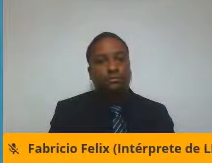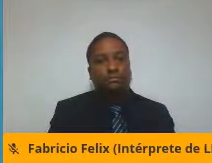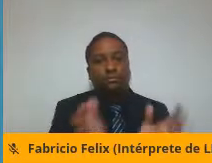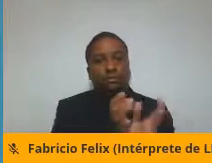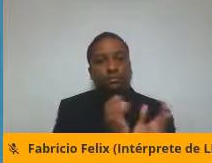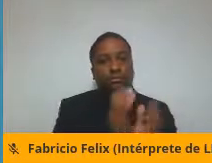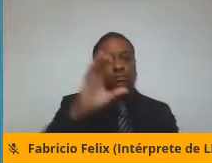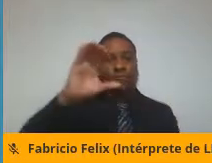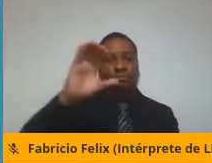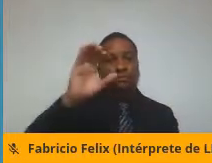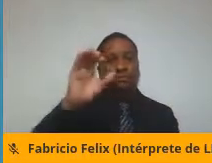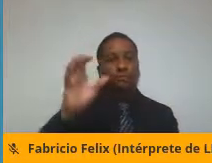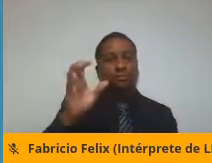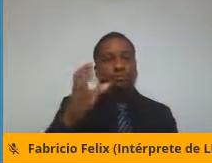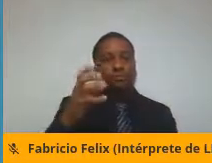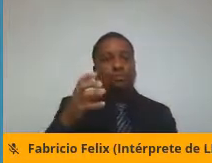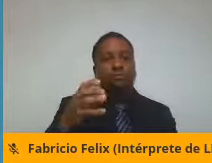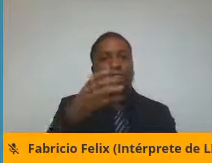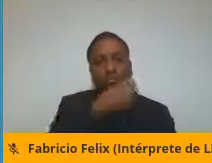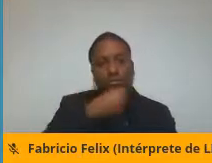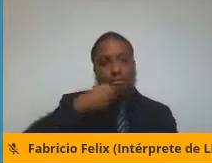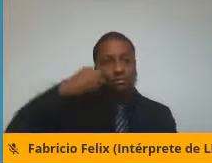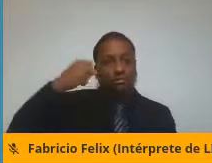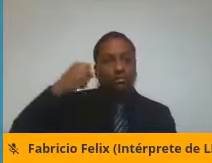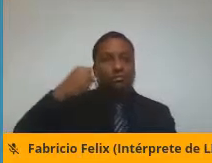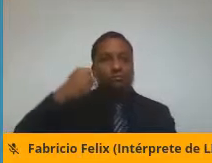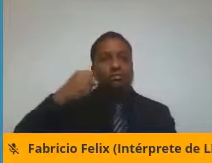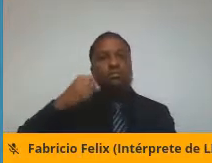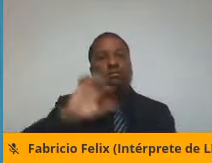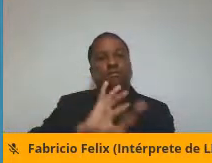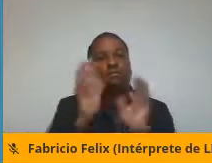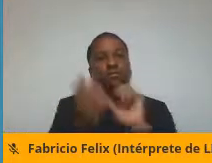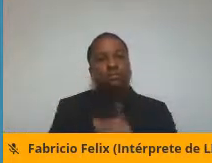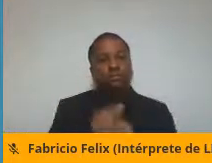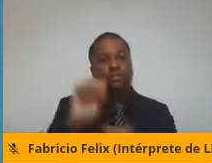Kit de cervejas artesanais de St. Hops, vamos lá.